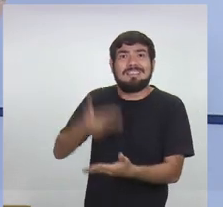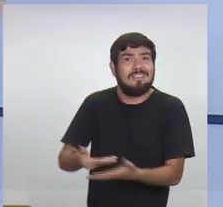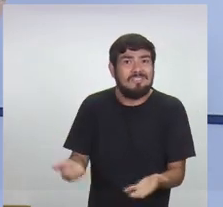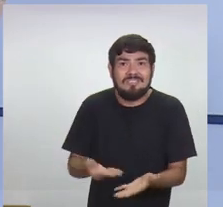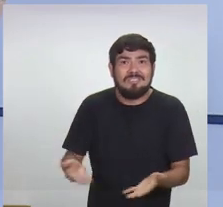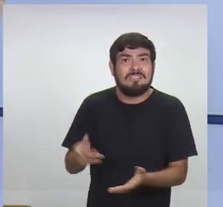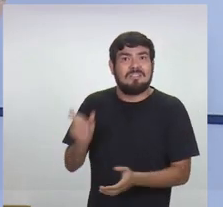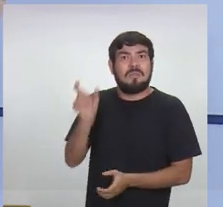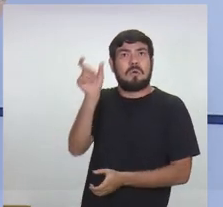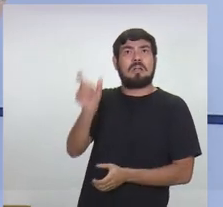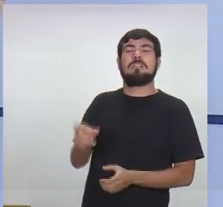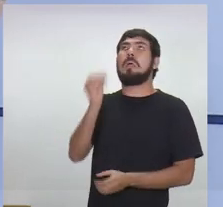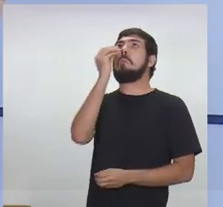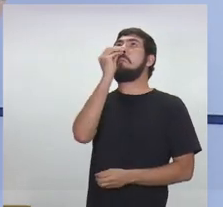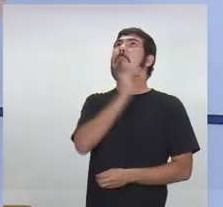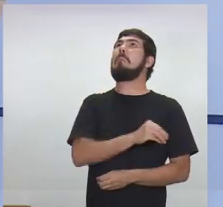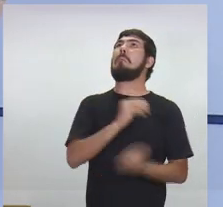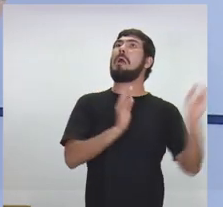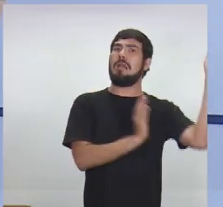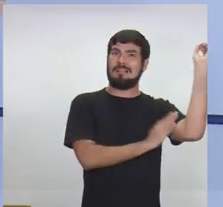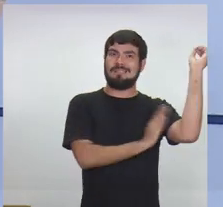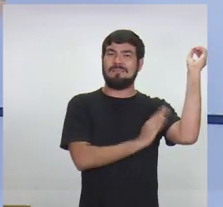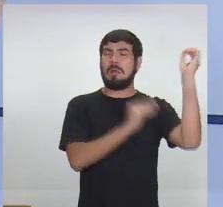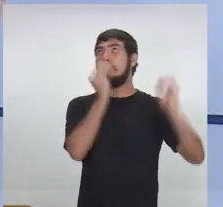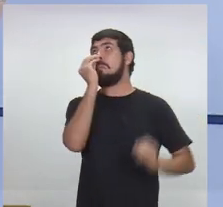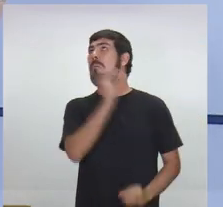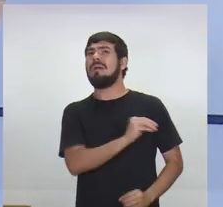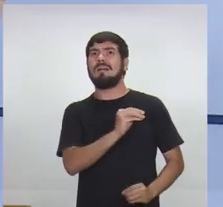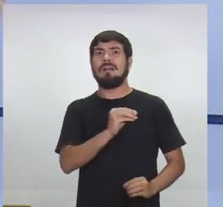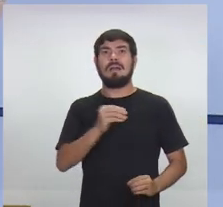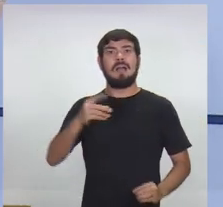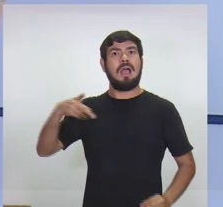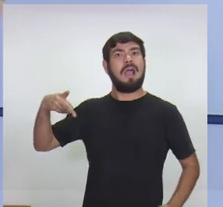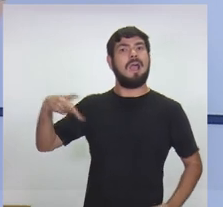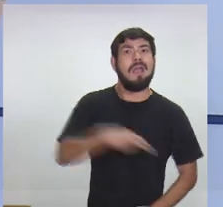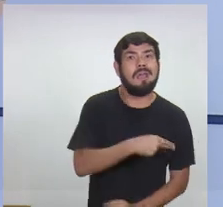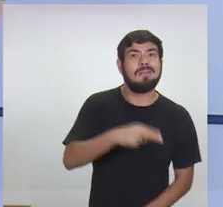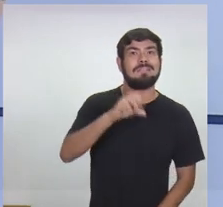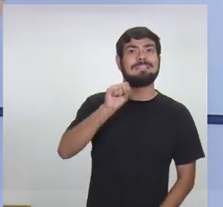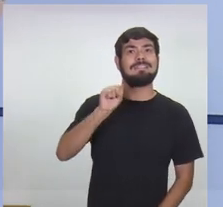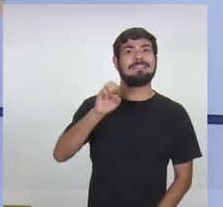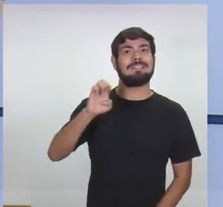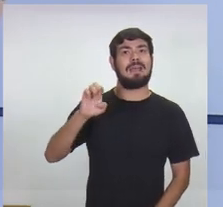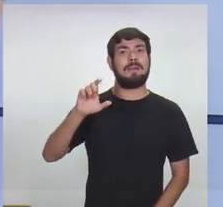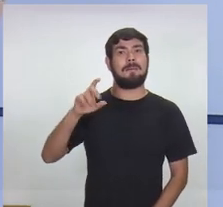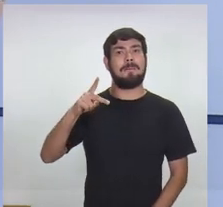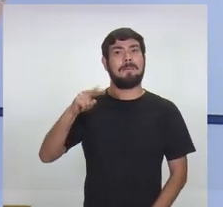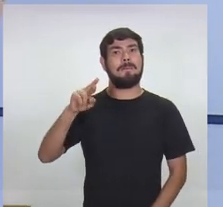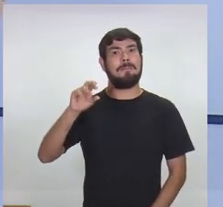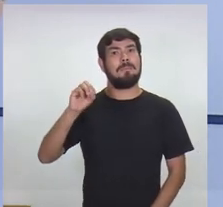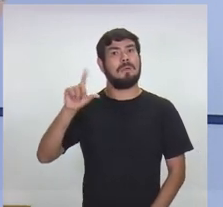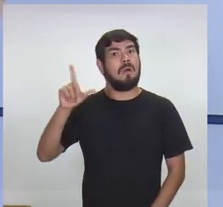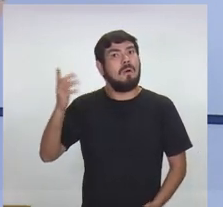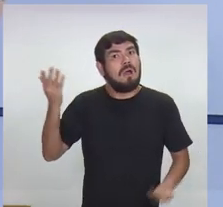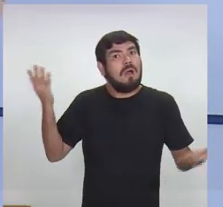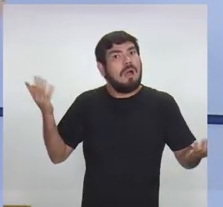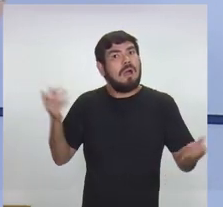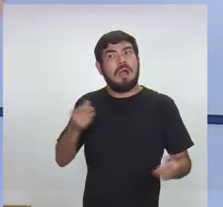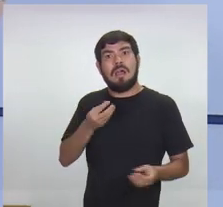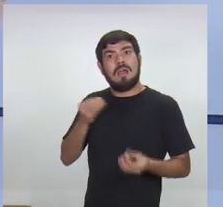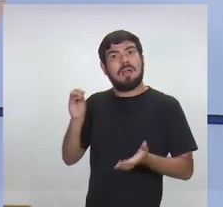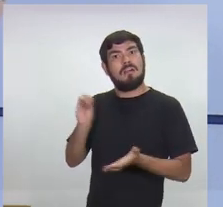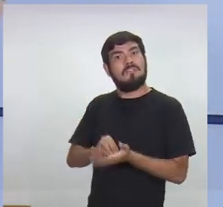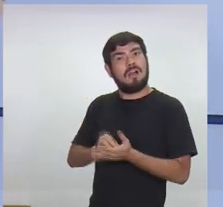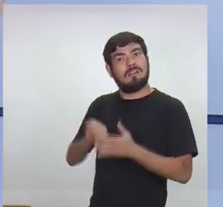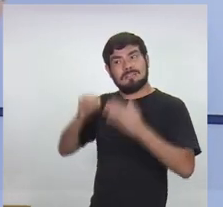candidato que se recusa a ver o debate por exemplo acabou com a cepal no seu governo anterior portanto um desrespeito com o interior do estado do amazonas